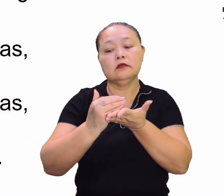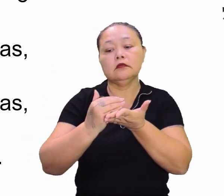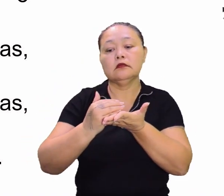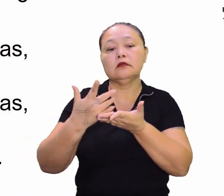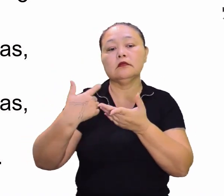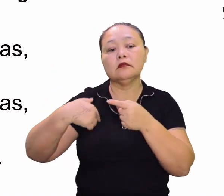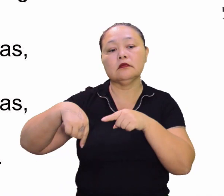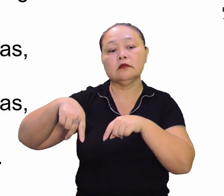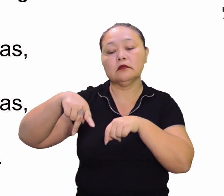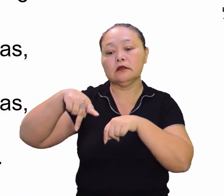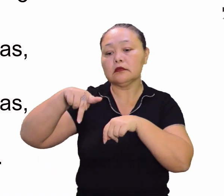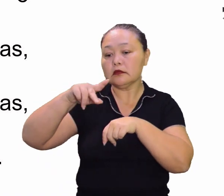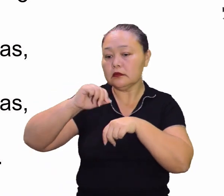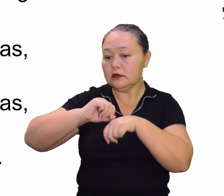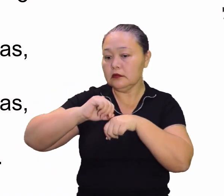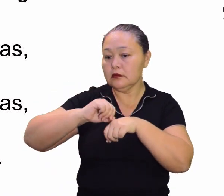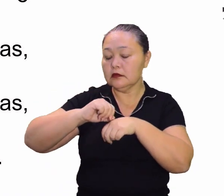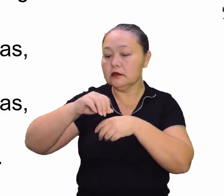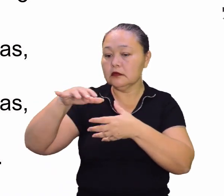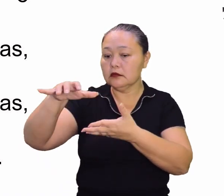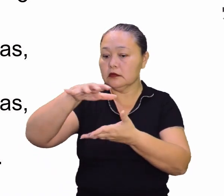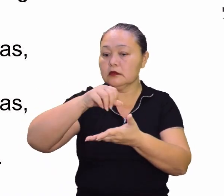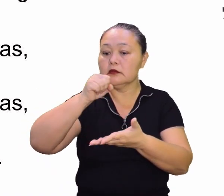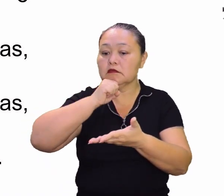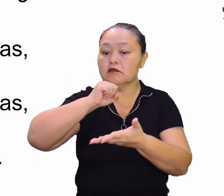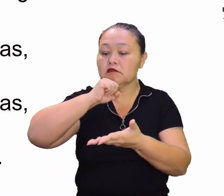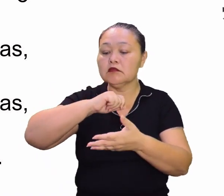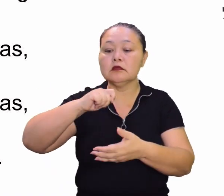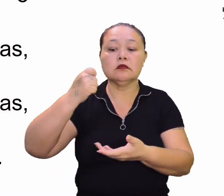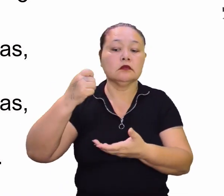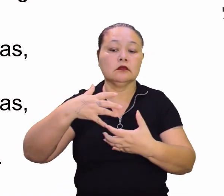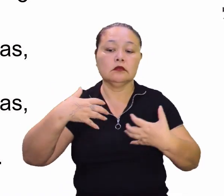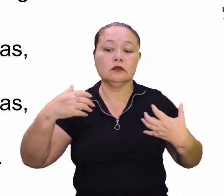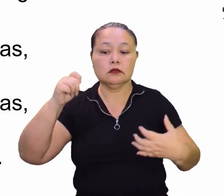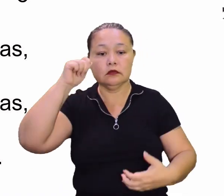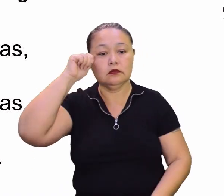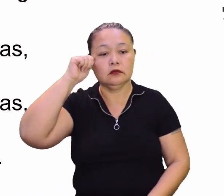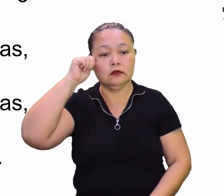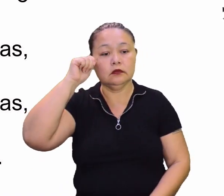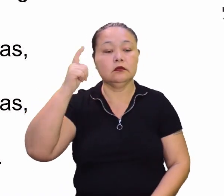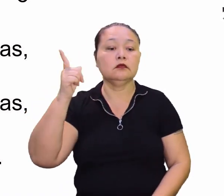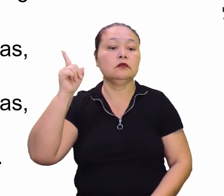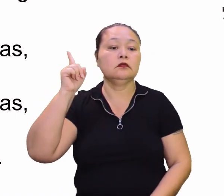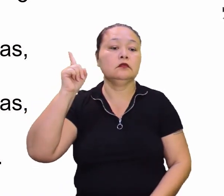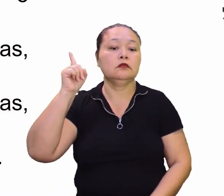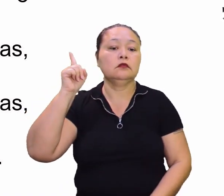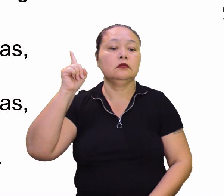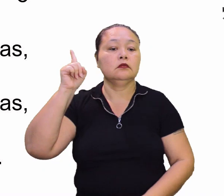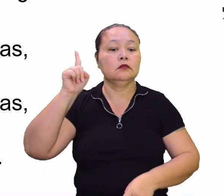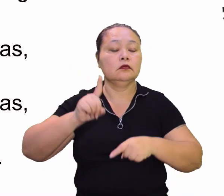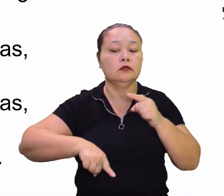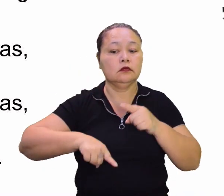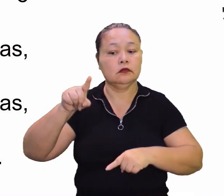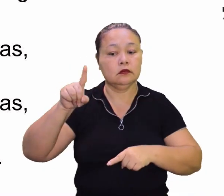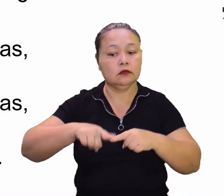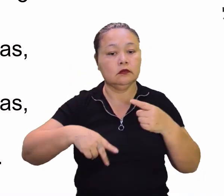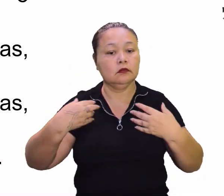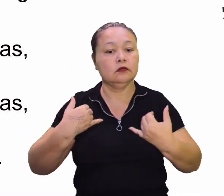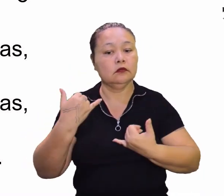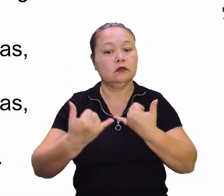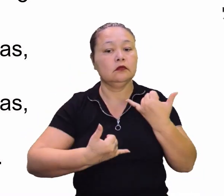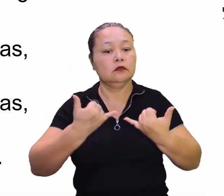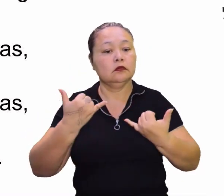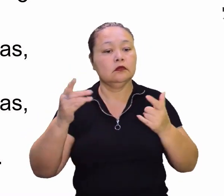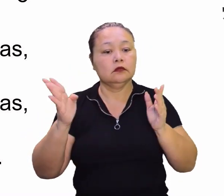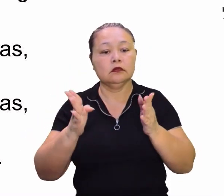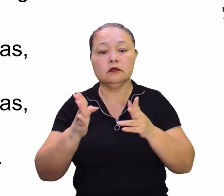tigres asiáticos foram... Olha aí, Rogério, a gente quer que a garotada lembre, né? A. Têxteis, brinquedos